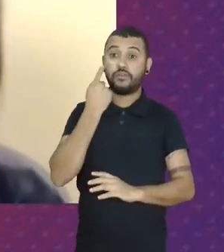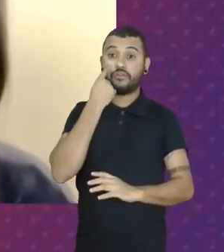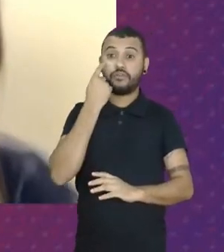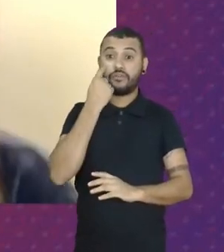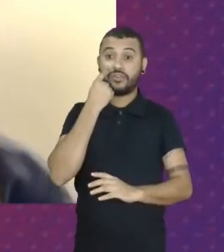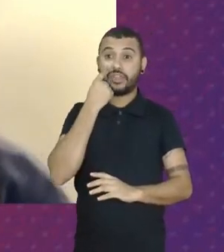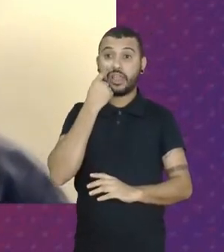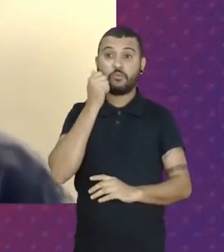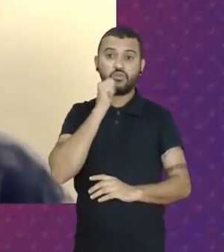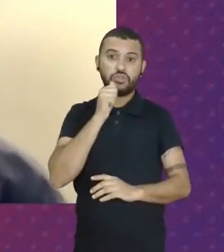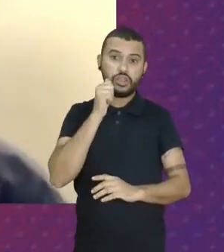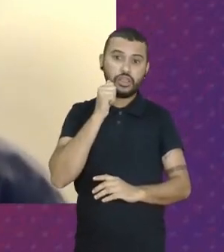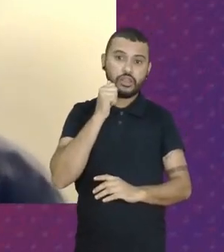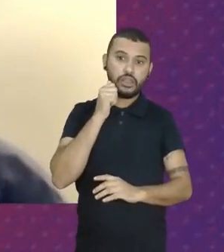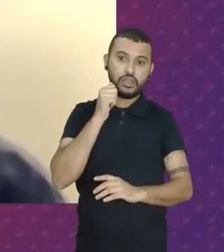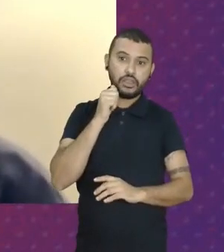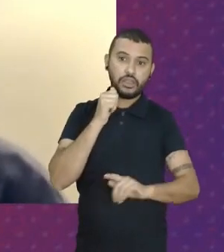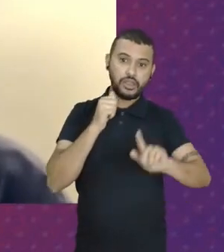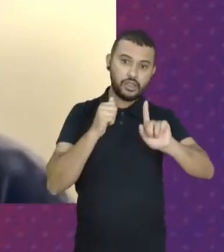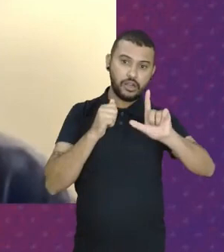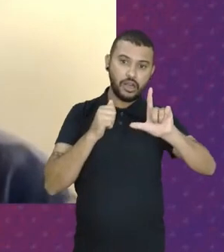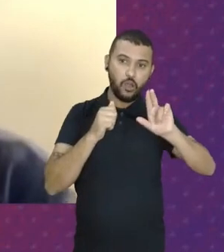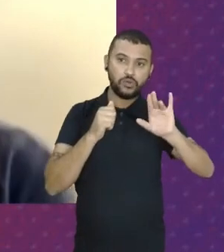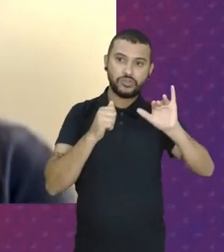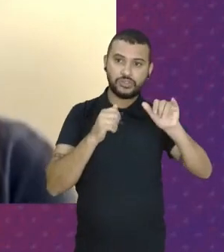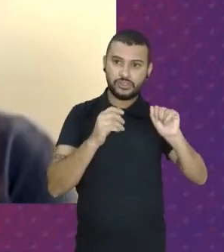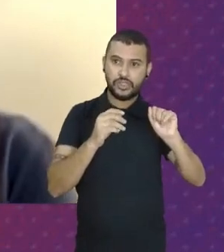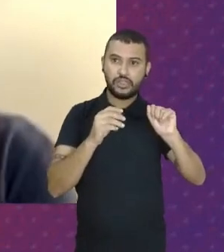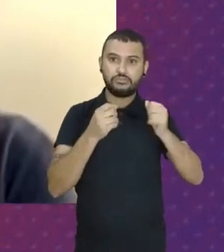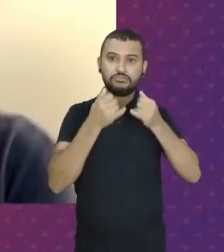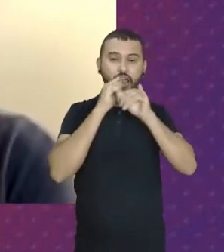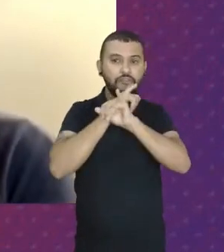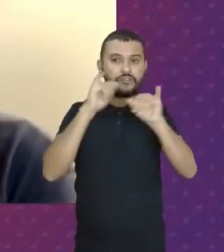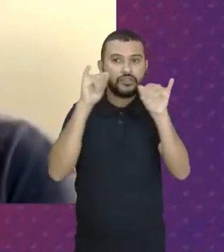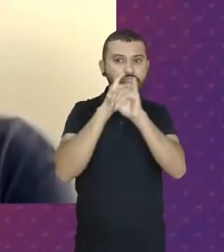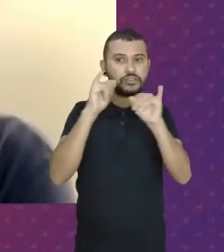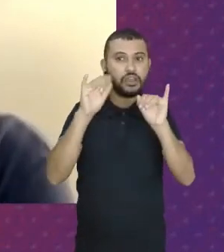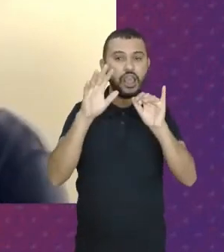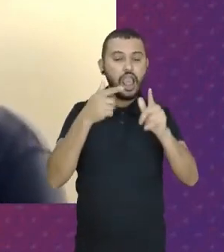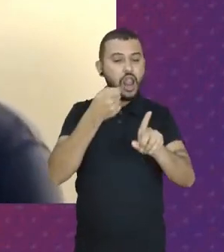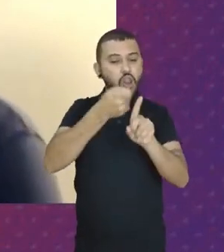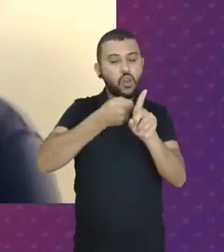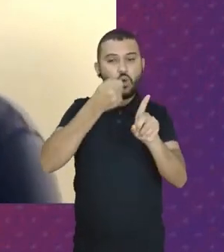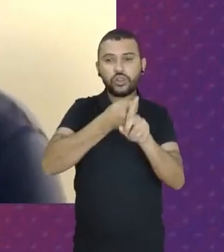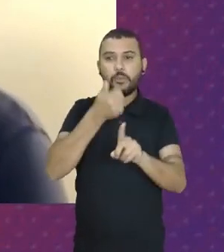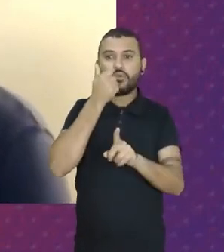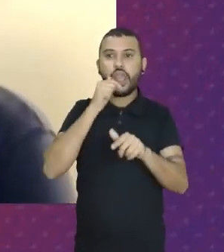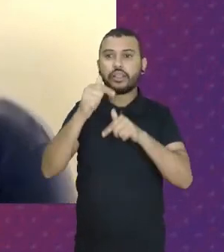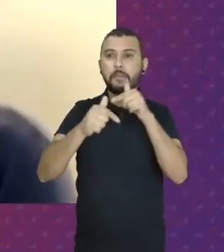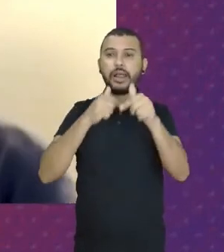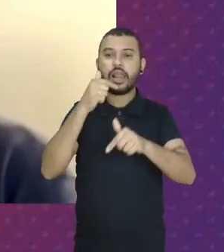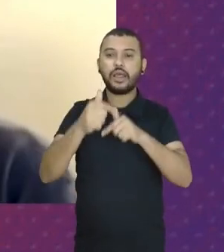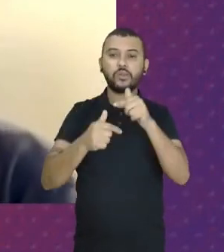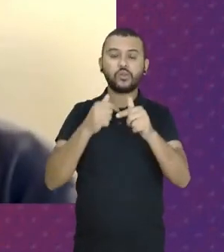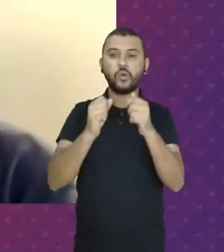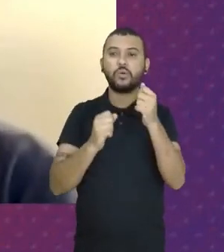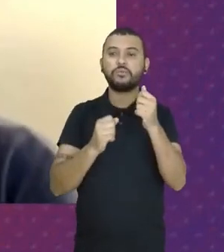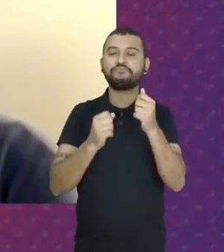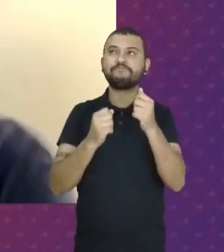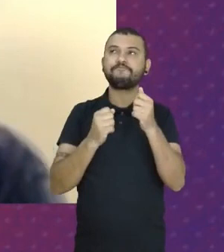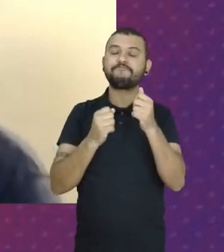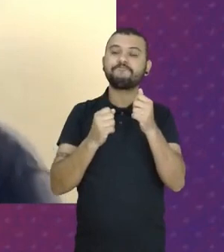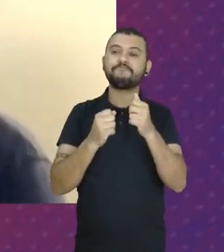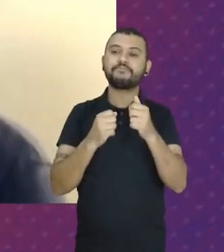Gláucia Fracaro, que está publicado sobre as lutas das mulheres trabalhadoras nesse